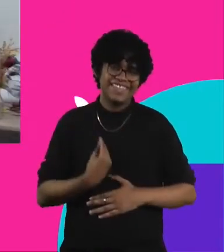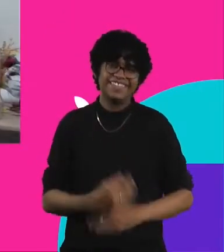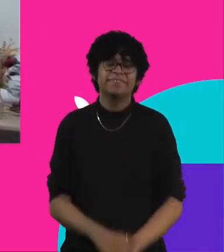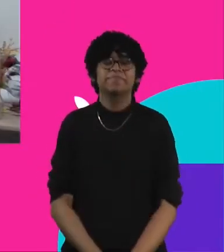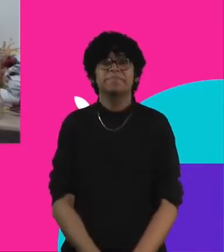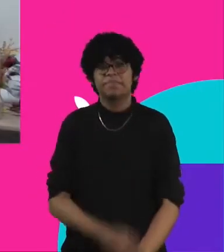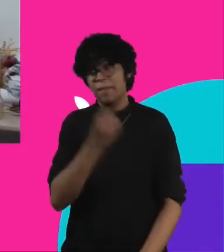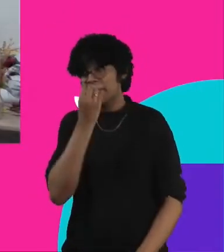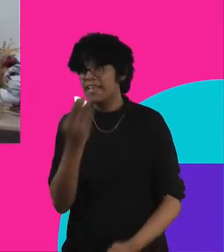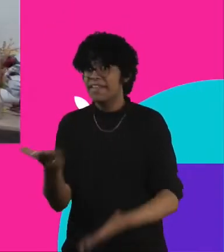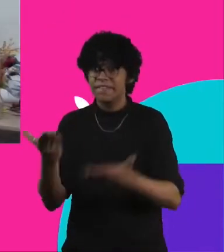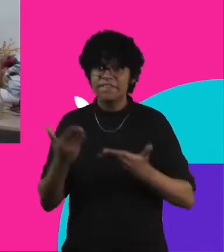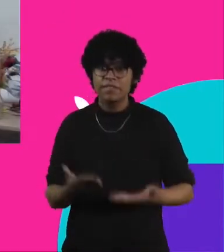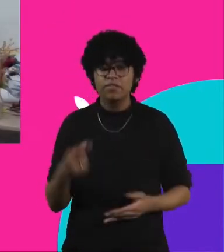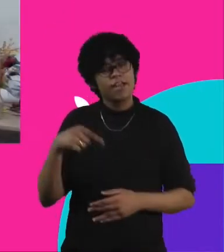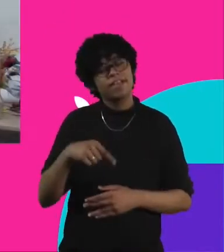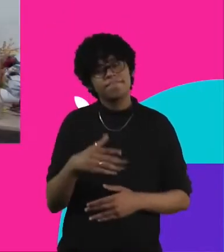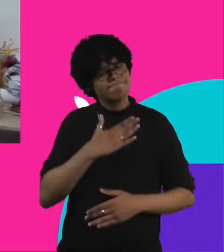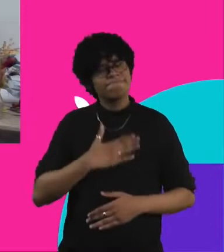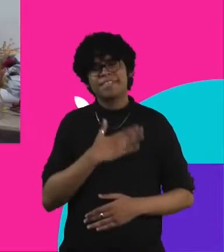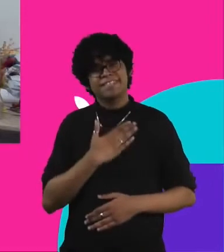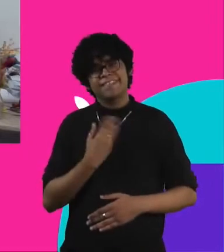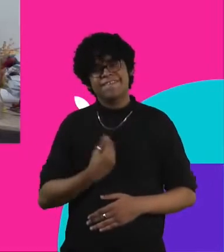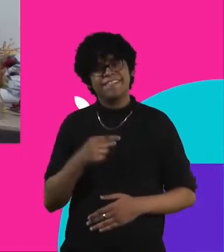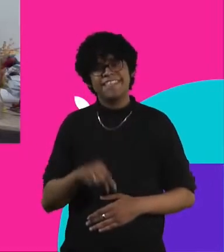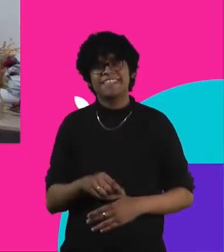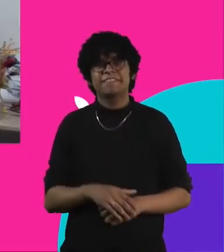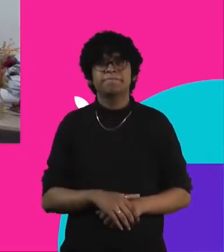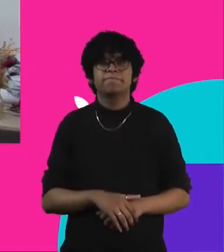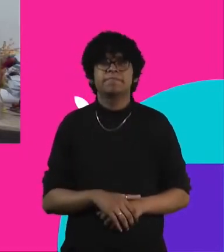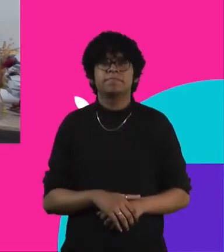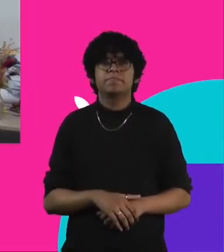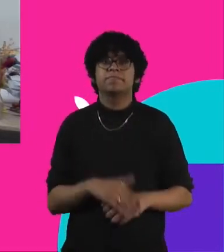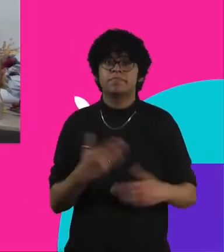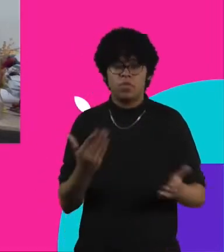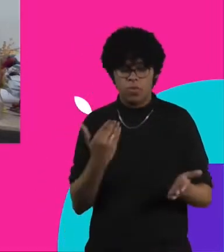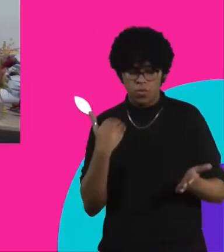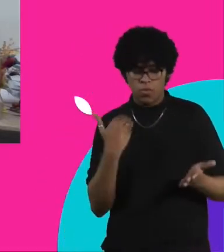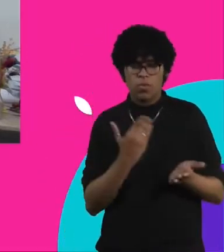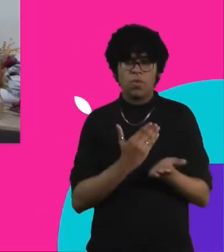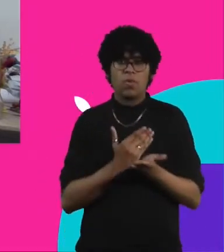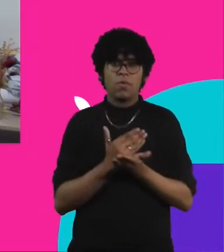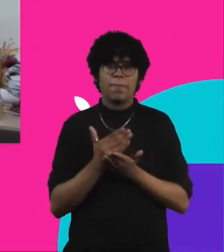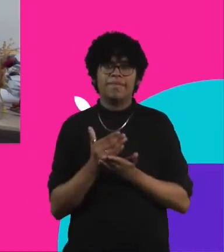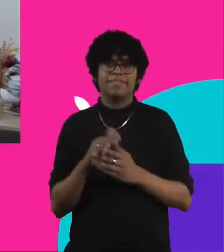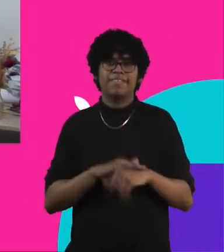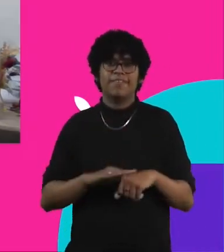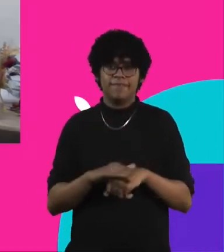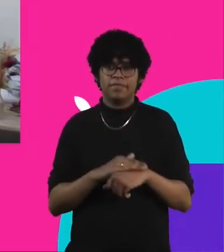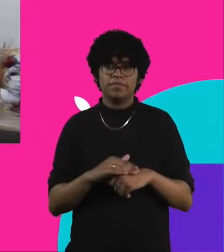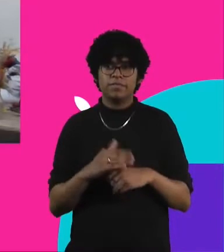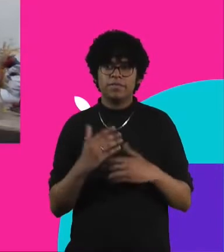Muito bem-vindos, pessoal. Um prazer tê-los aqui com a gente também. Bom, vamos lá então, vamos começar esse nosso papo e eu queria abrir,